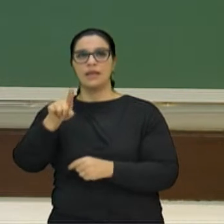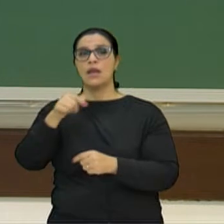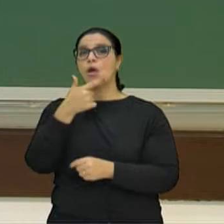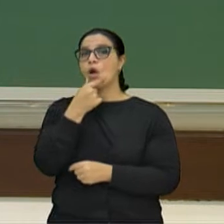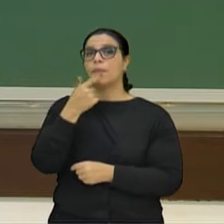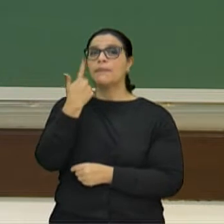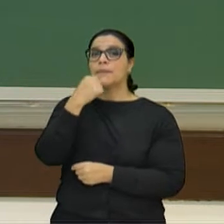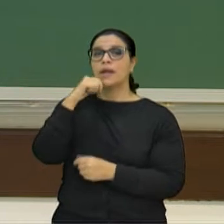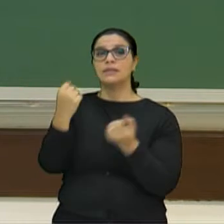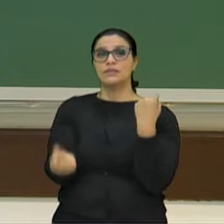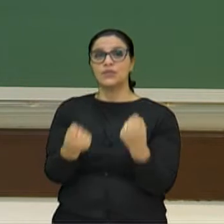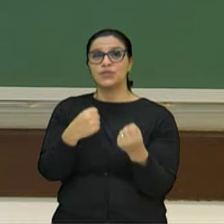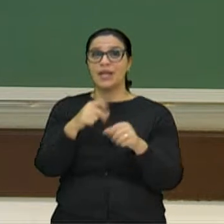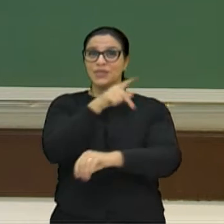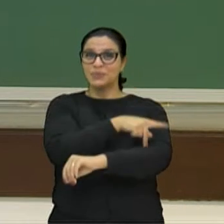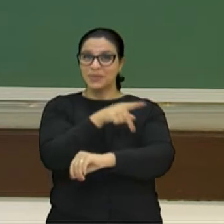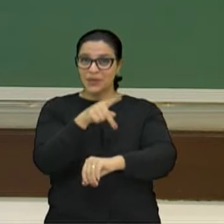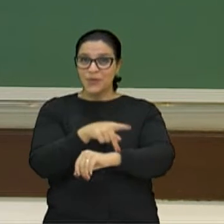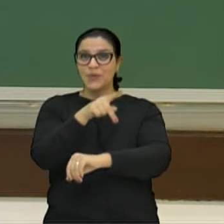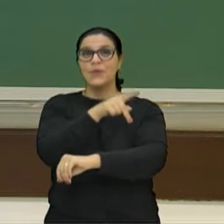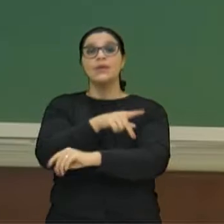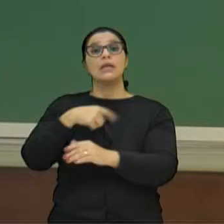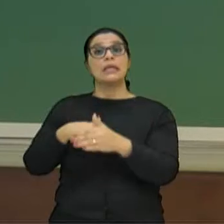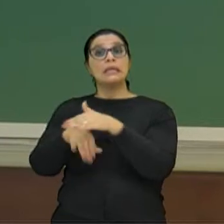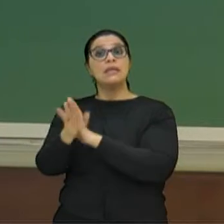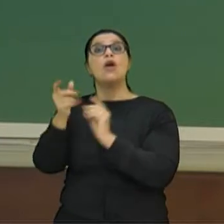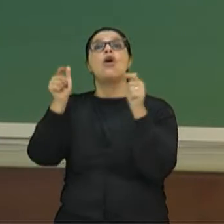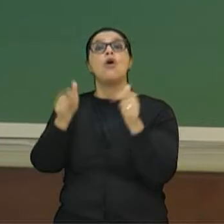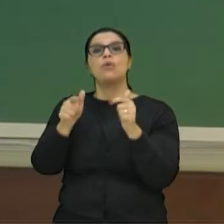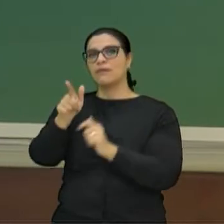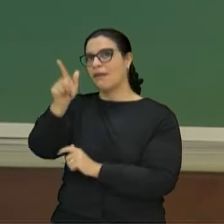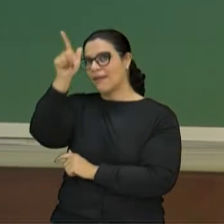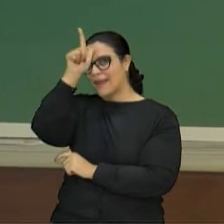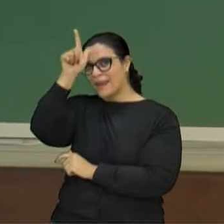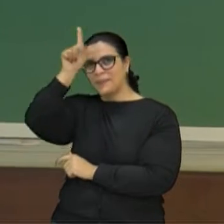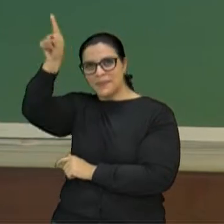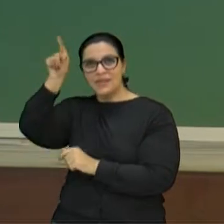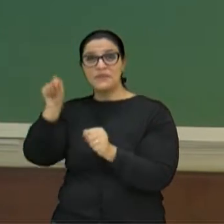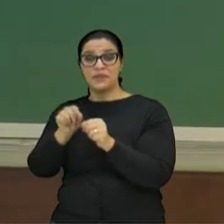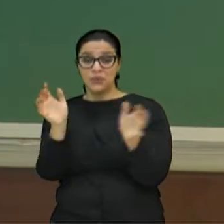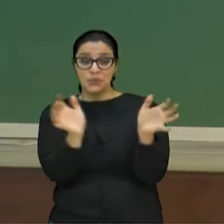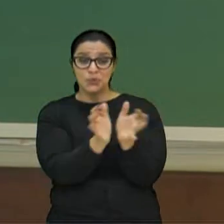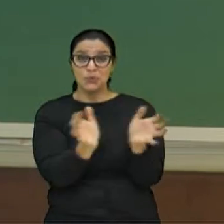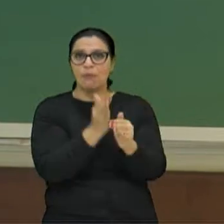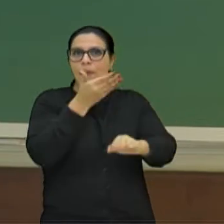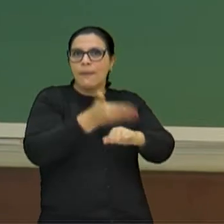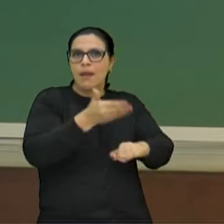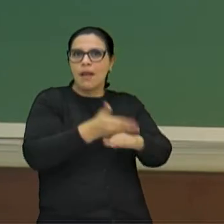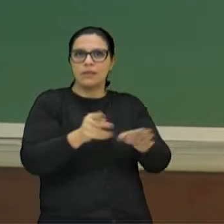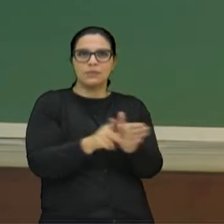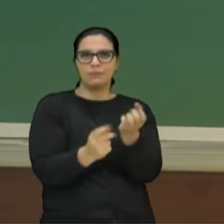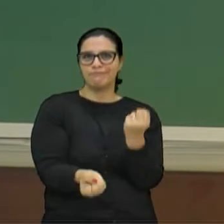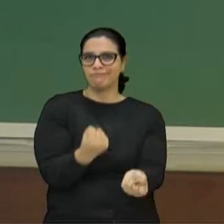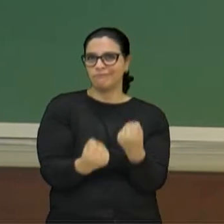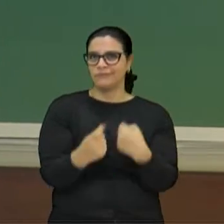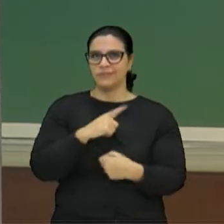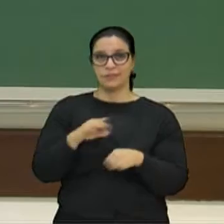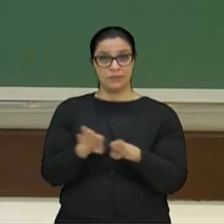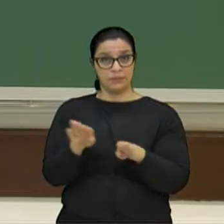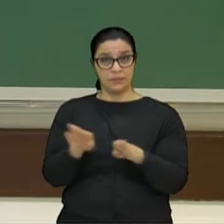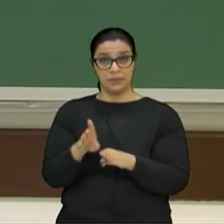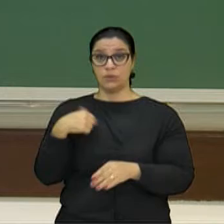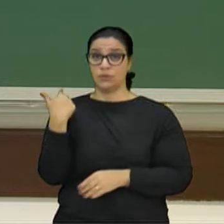ginástica pedagógica. Então, ele funda em Berlim, na Alemanha, o primeiro clube voltado apenas à prática da ginástica. Então,